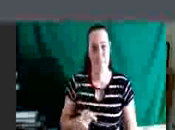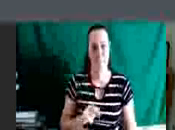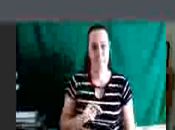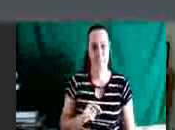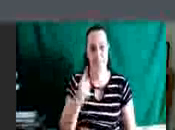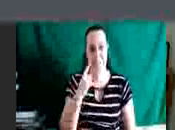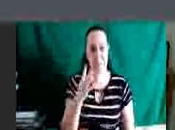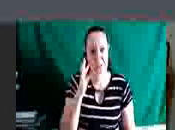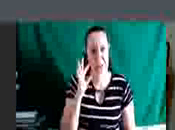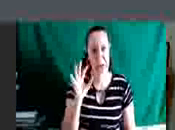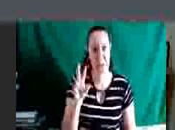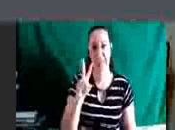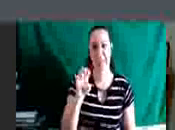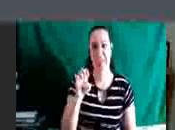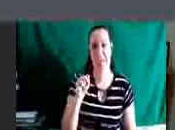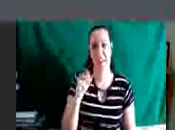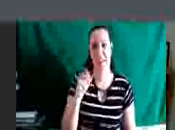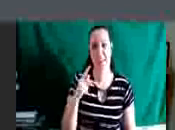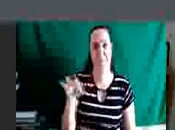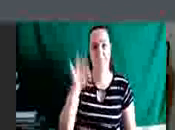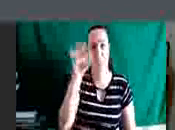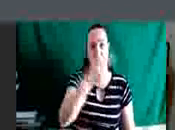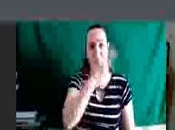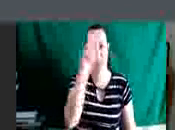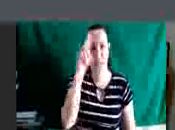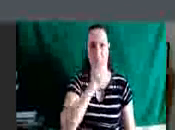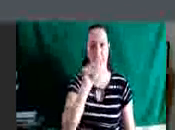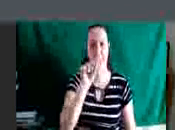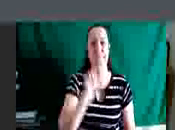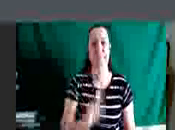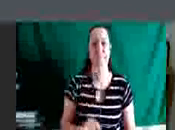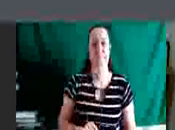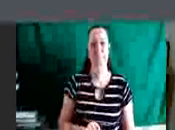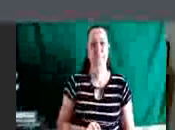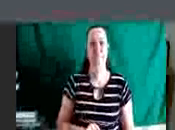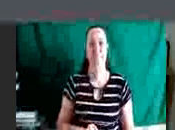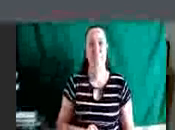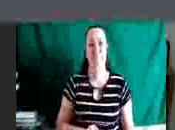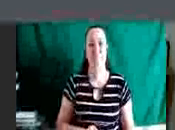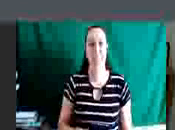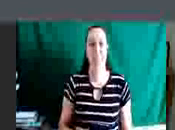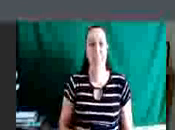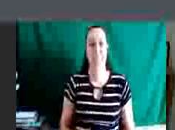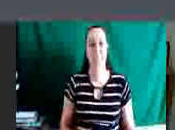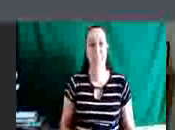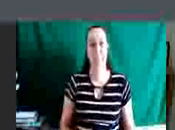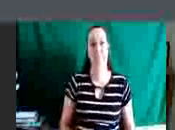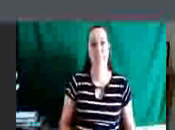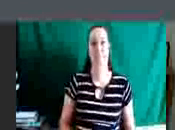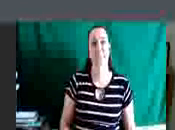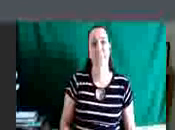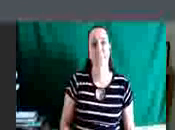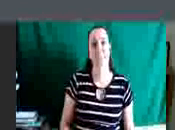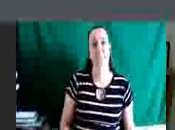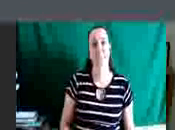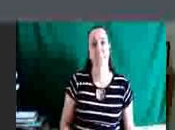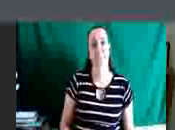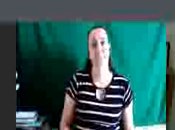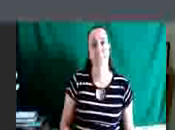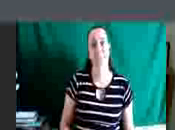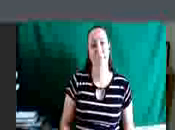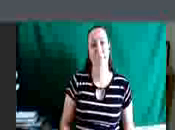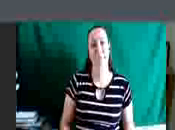ó, cross-site scripting, em 2017, ele está na 7ª posição. Na 7ª posição. Em